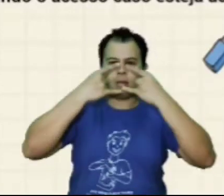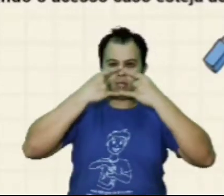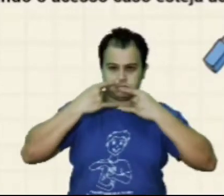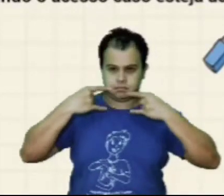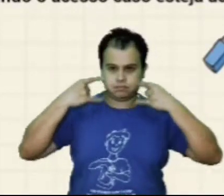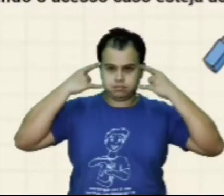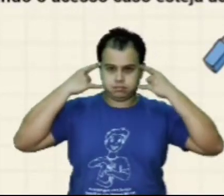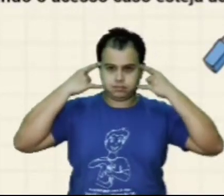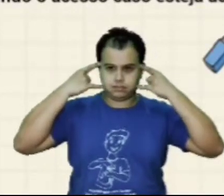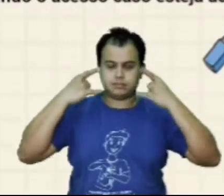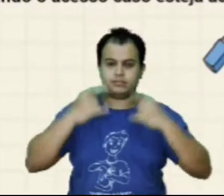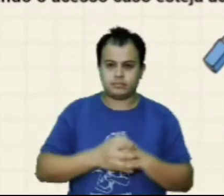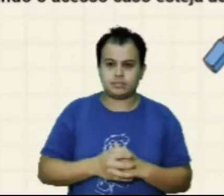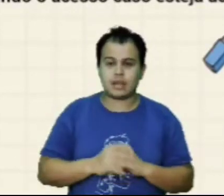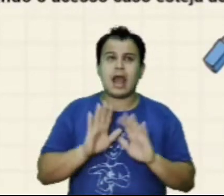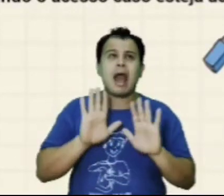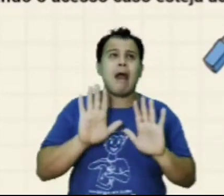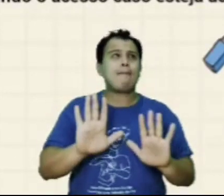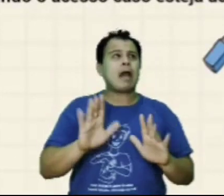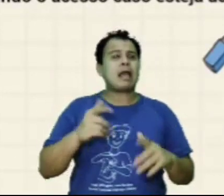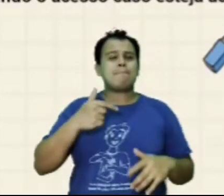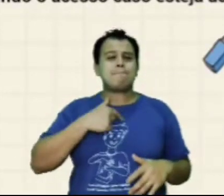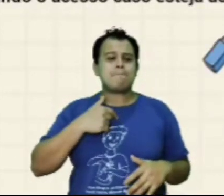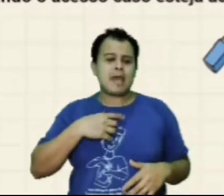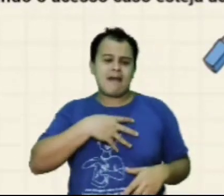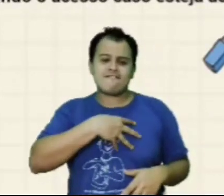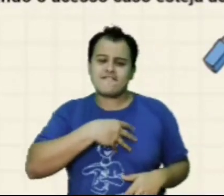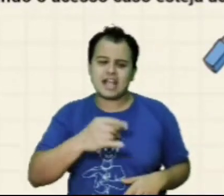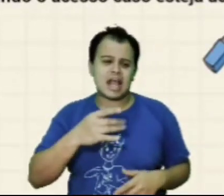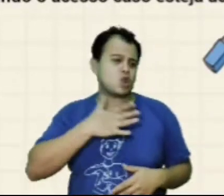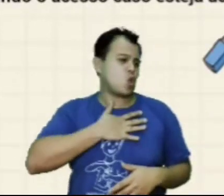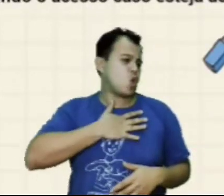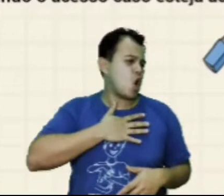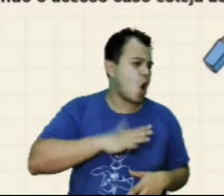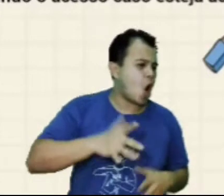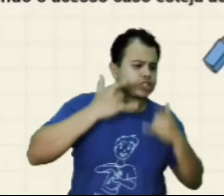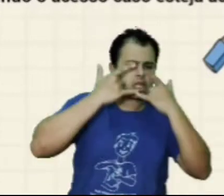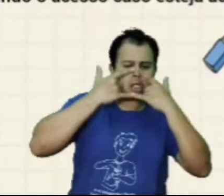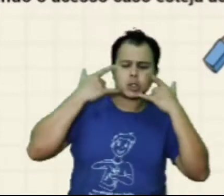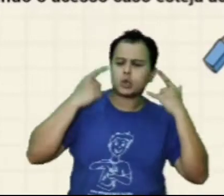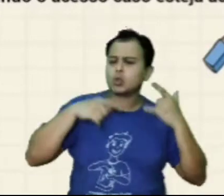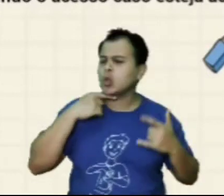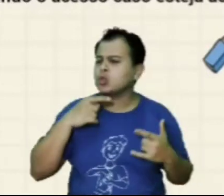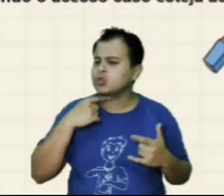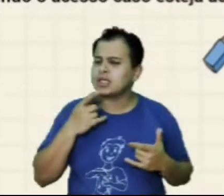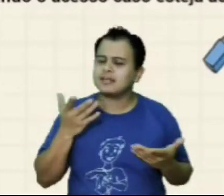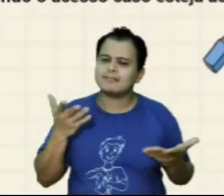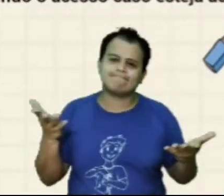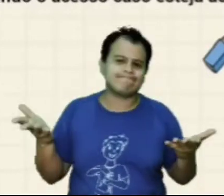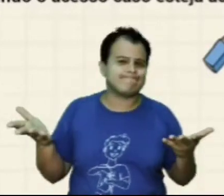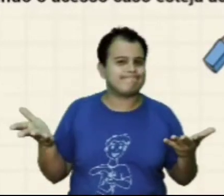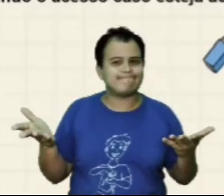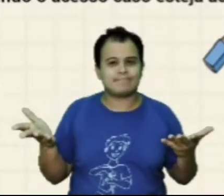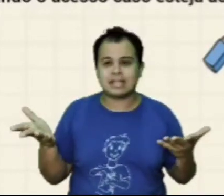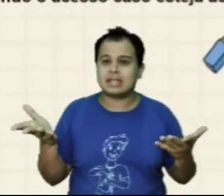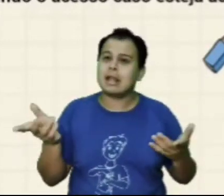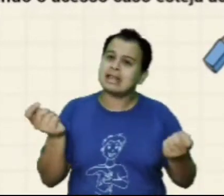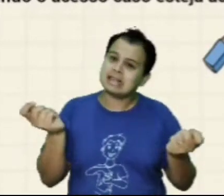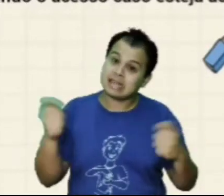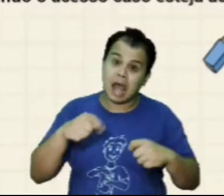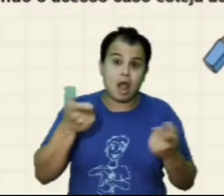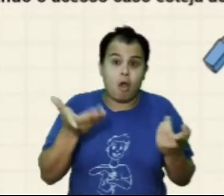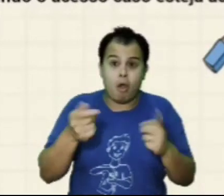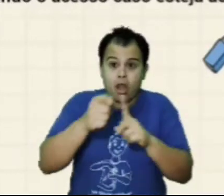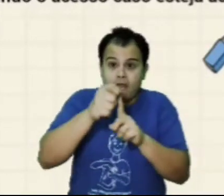de proteção facial. Ai, Fernanda, mas a minha filha não usa máscara, ela não consegue. Você tem o mês de